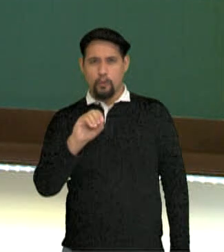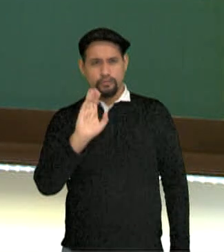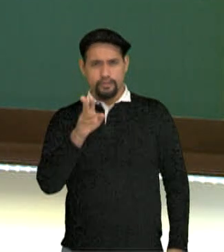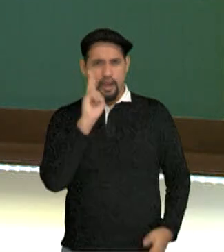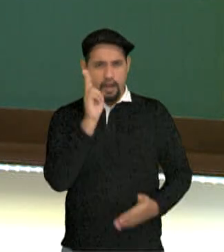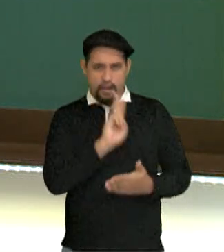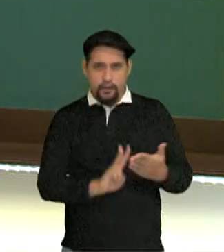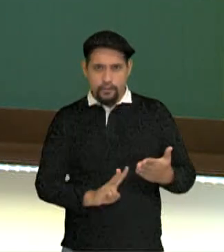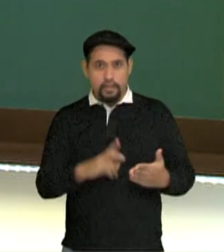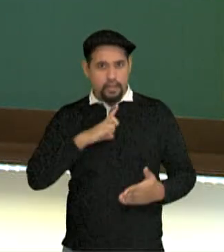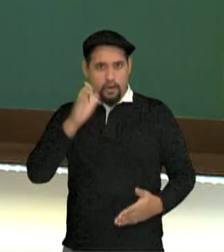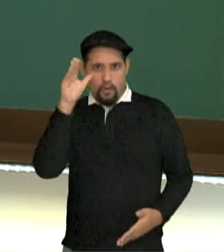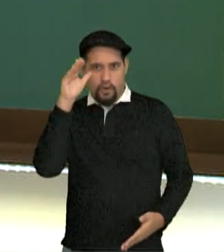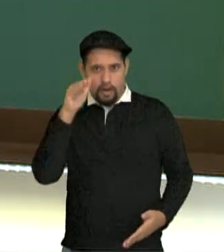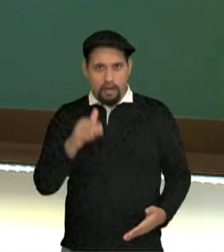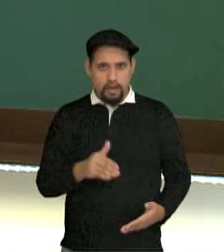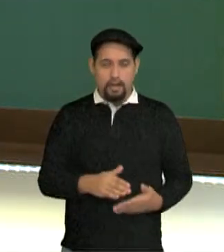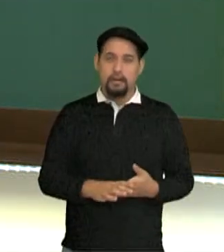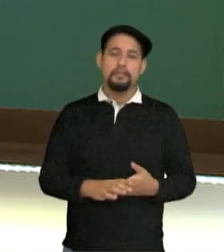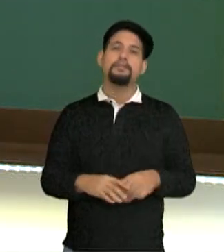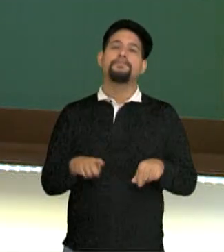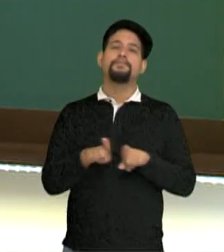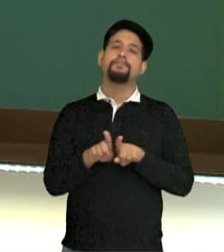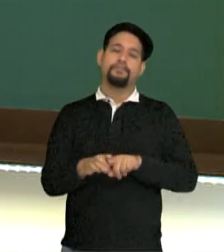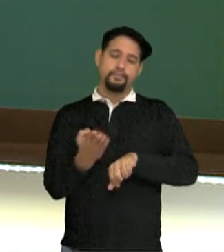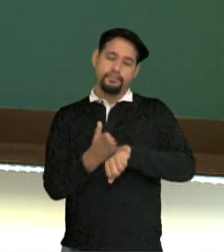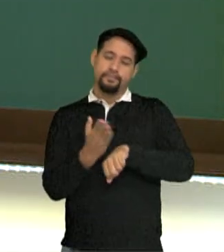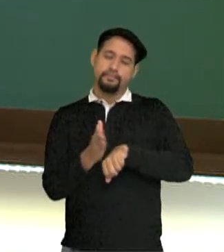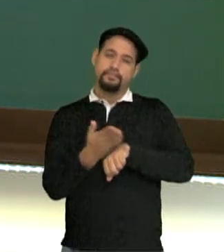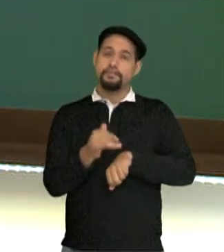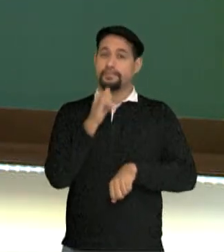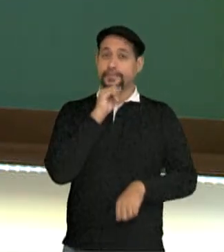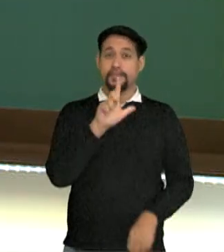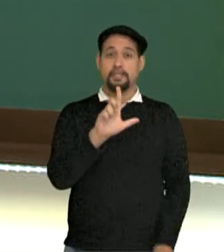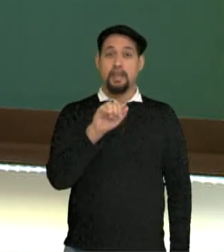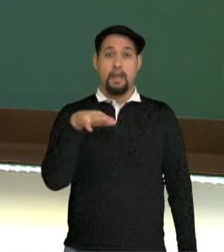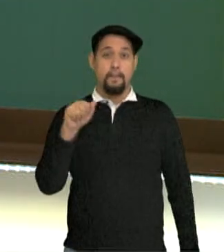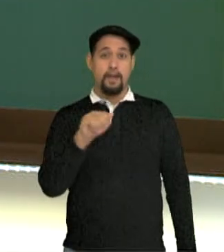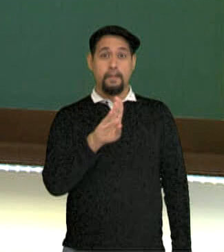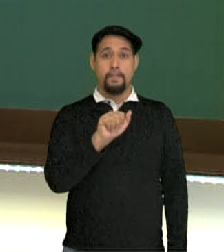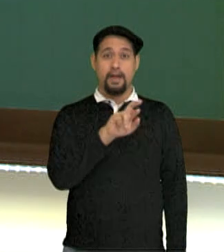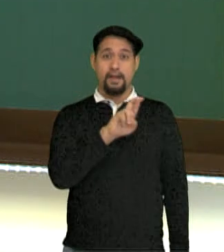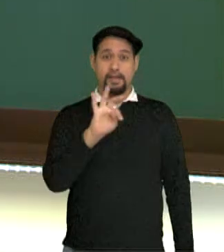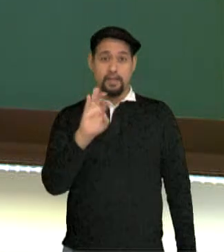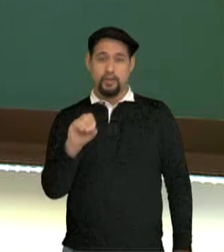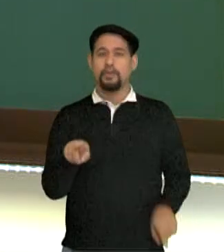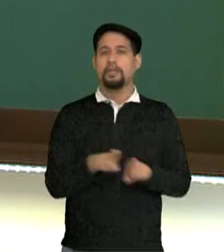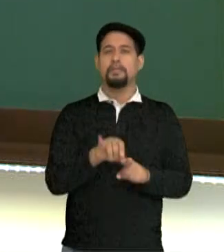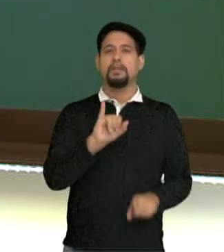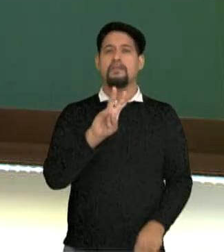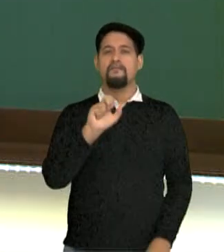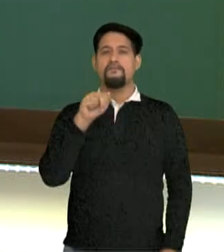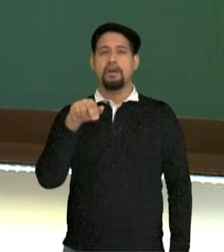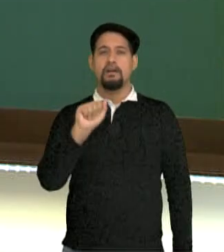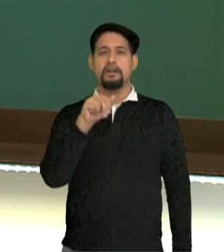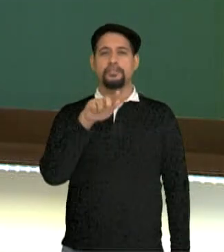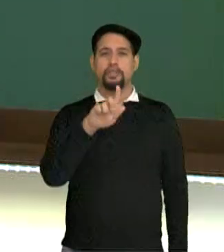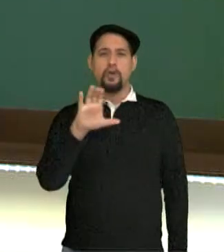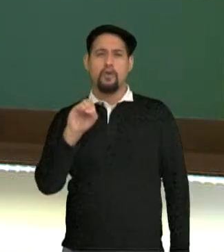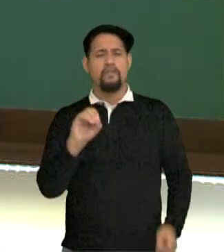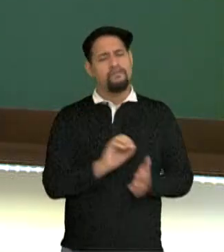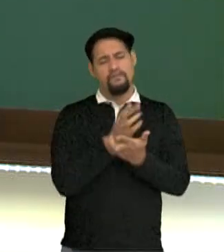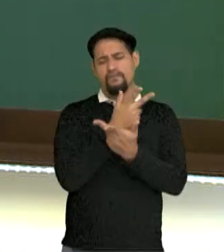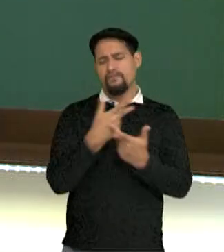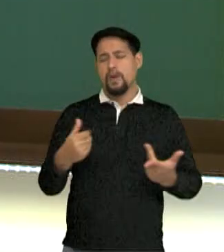Tem curiosidade? Ensaio como o de Lima Barreto, Ivan Ângelo, né, dentre outros que você